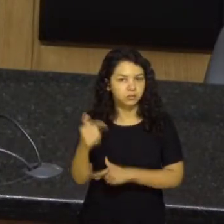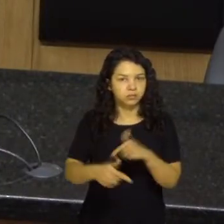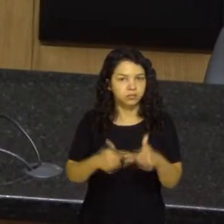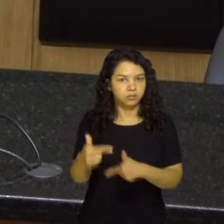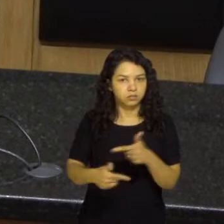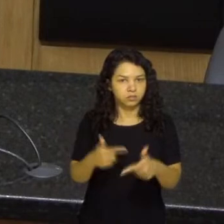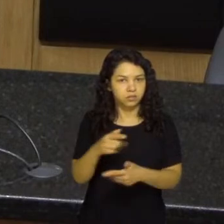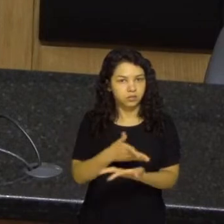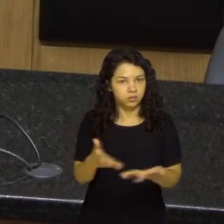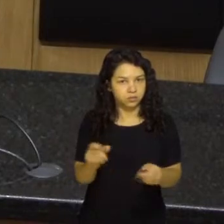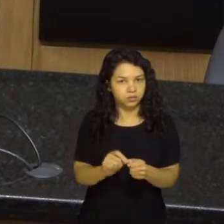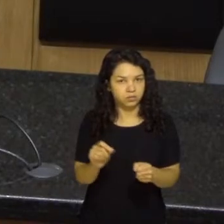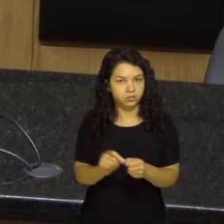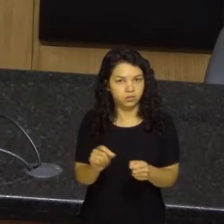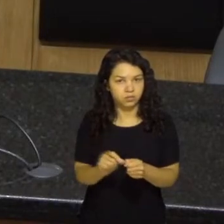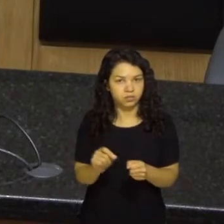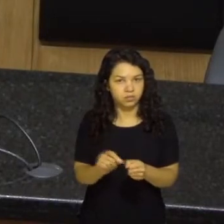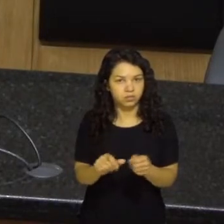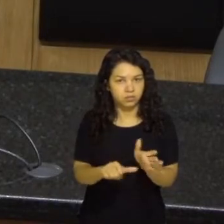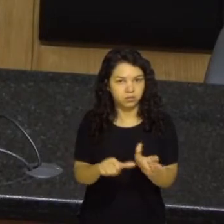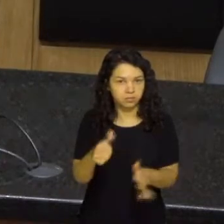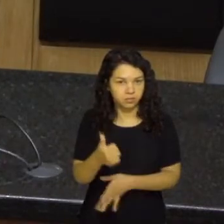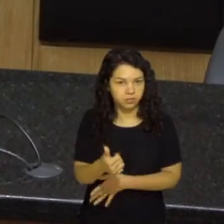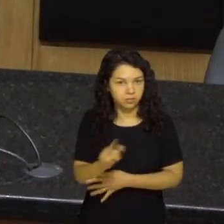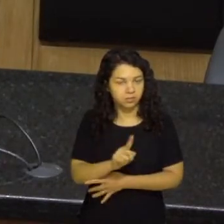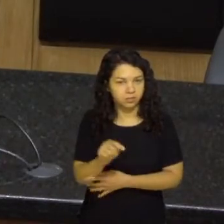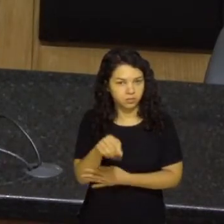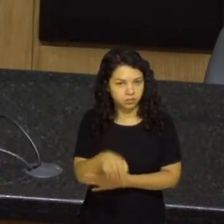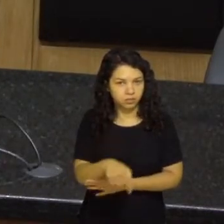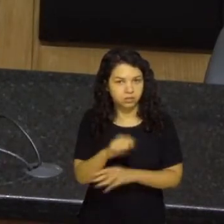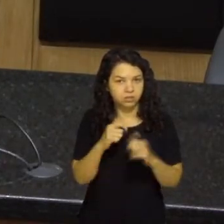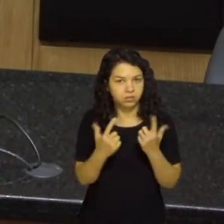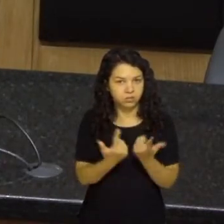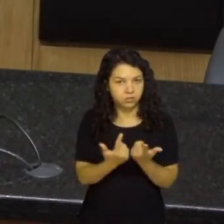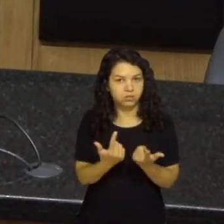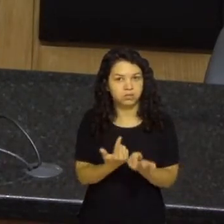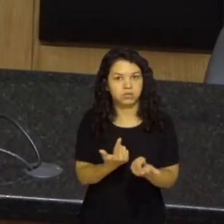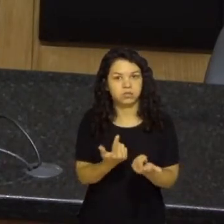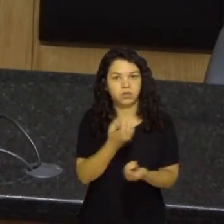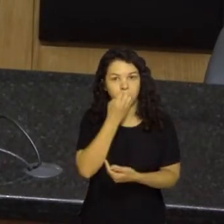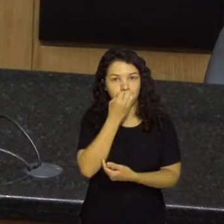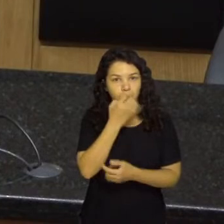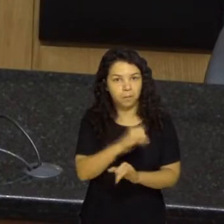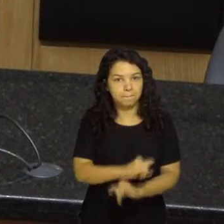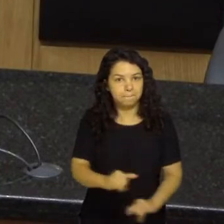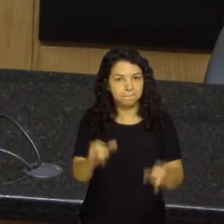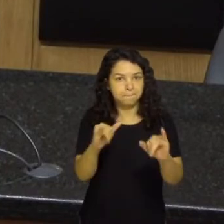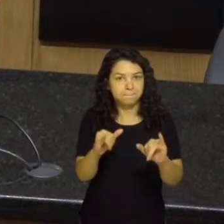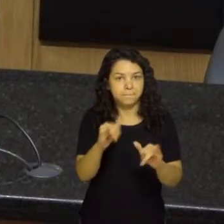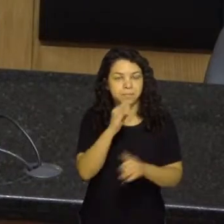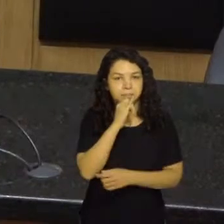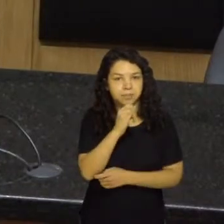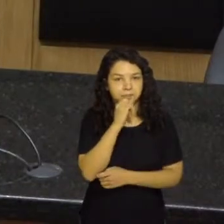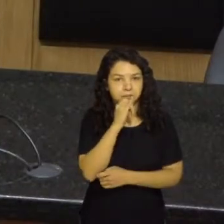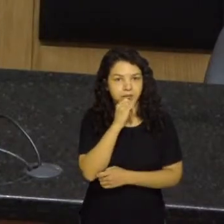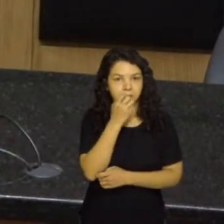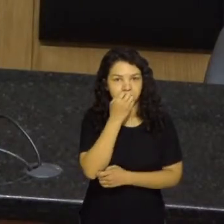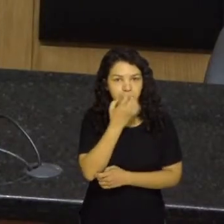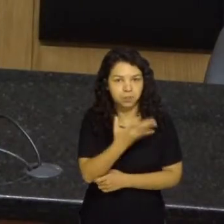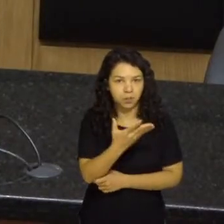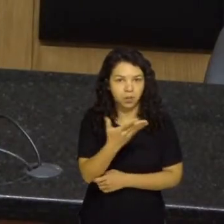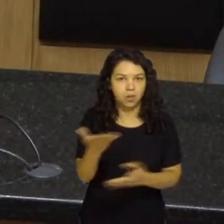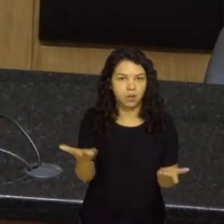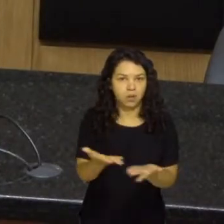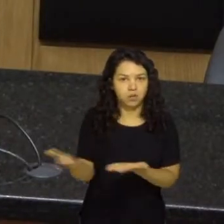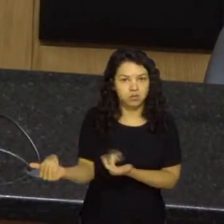que vocês realizam. Essa não é a primeira vez que vocês vêm a esta casa trazendo boas notícias, grandes exemplos e agora trazendo